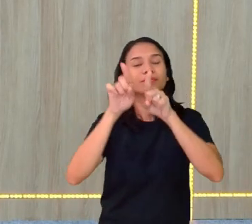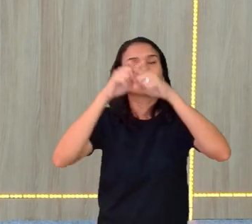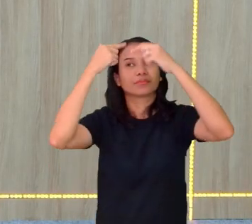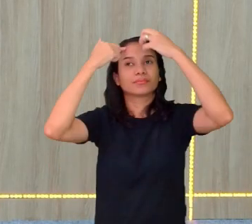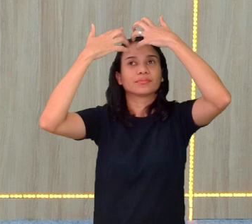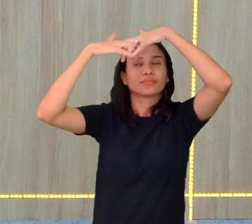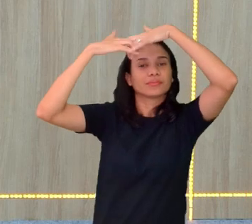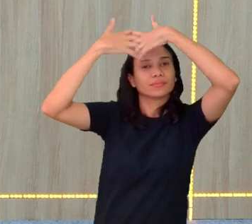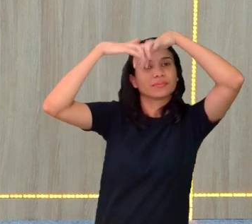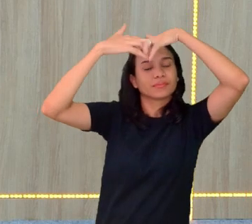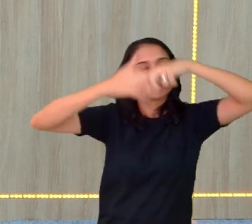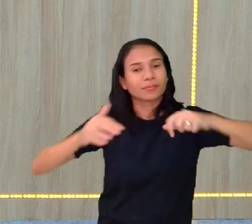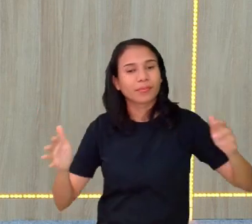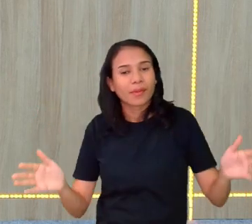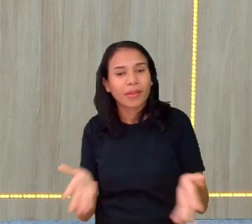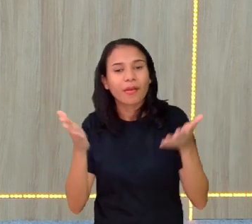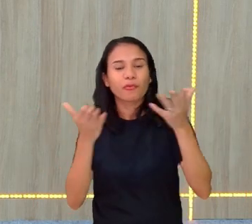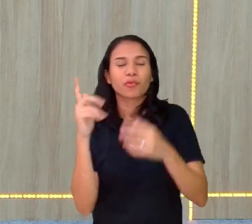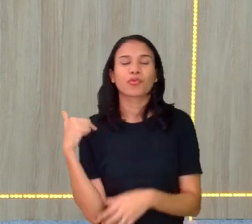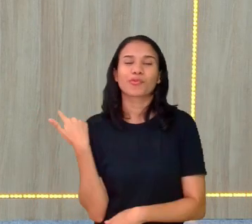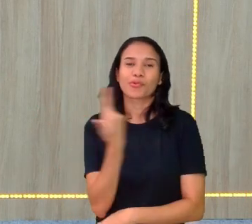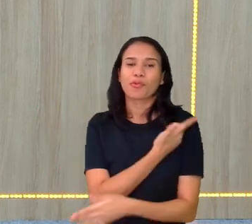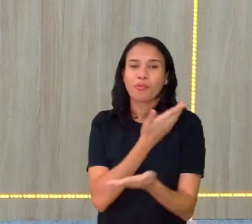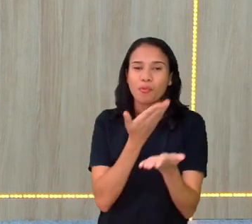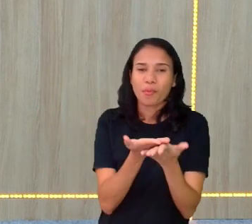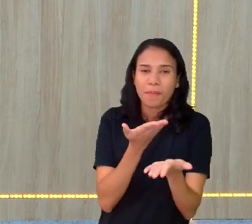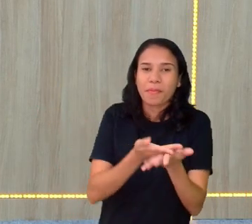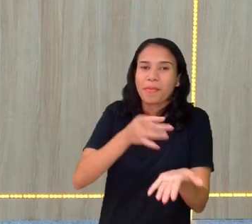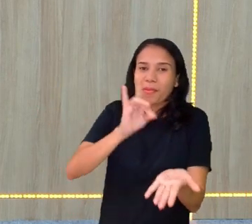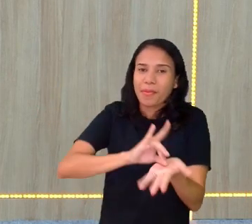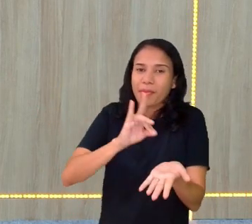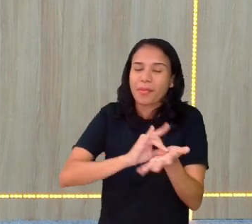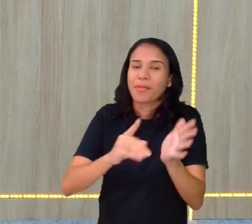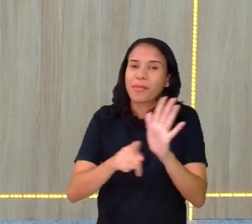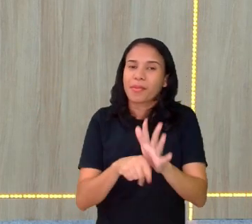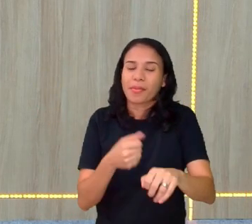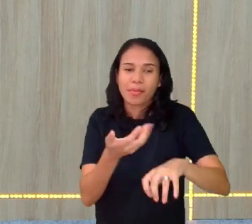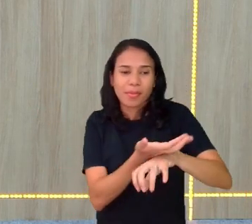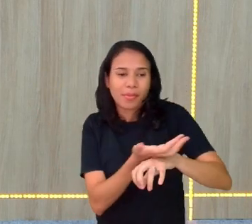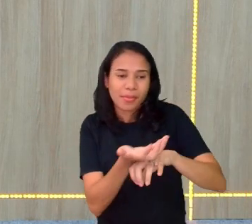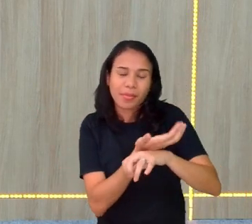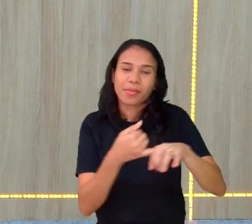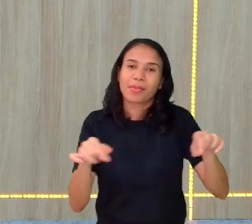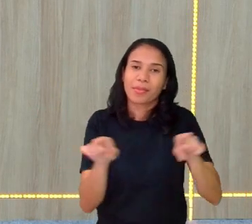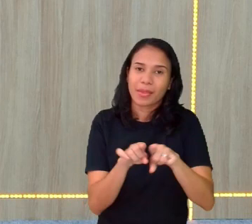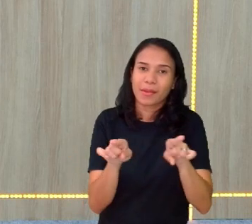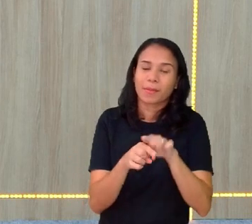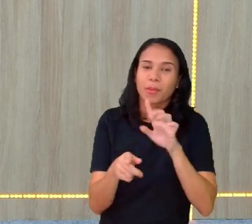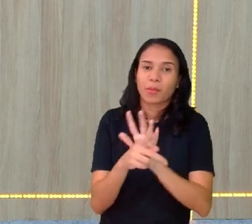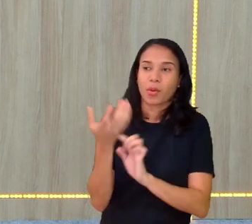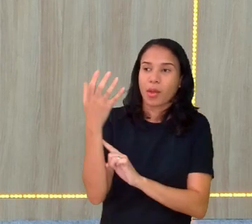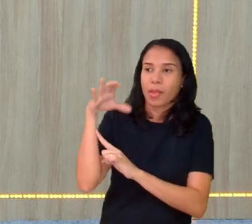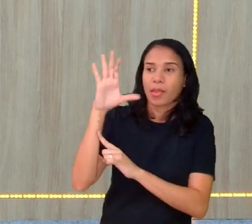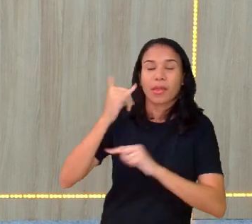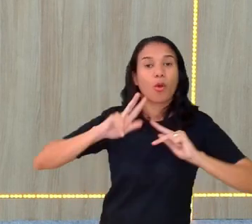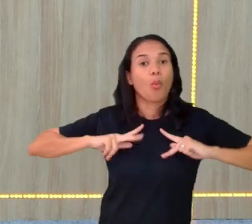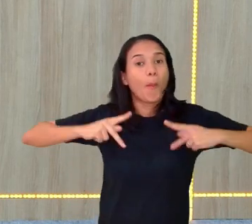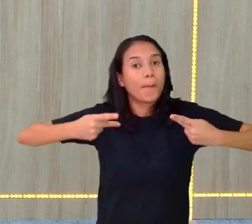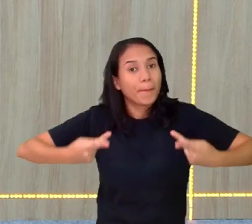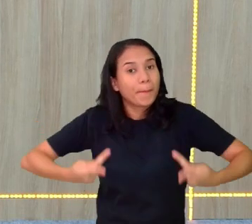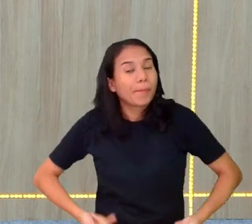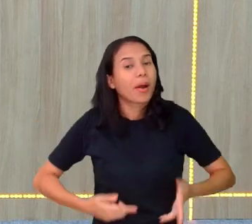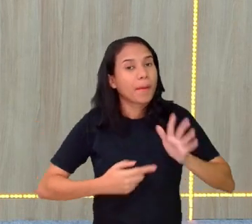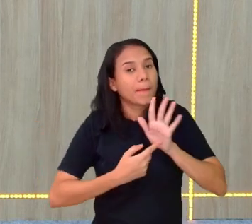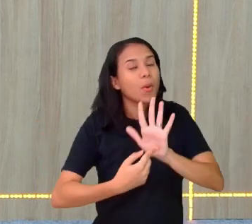reflexão, reforçando aqui, da gente estudar, né, essas disciplinas, inclusive dessas ciências humanas, né, que